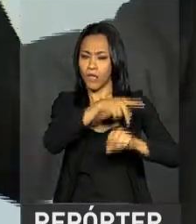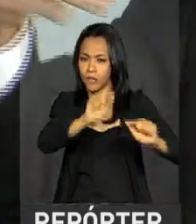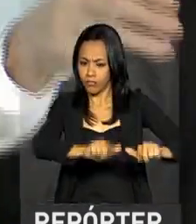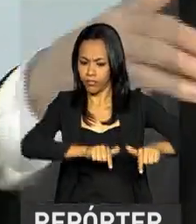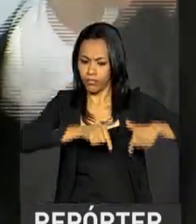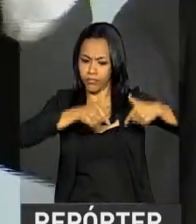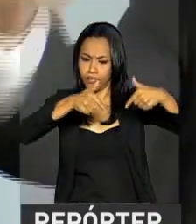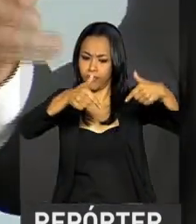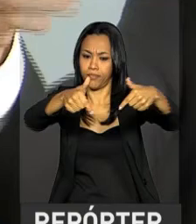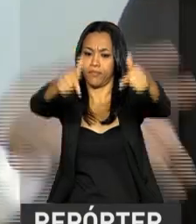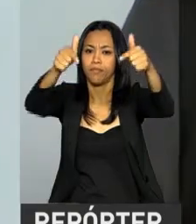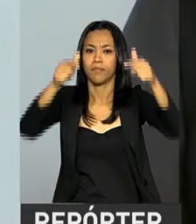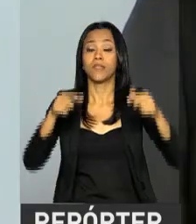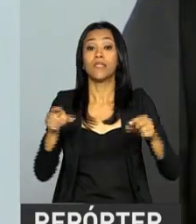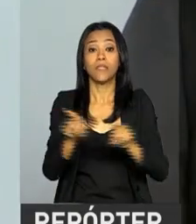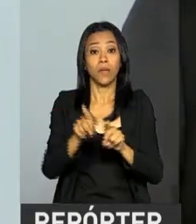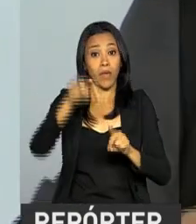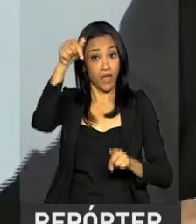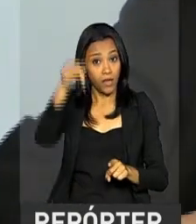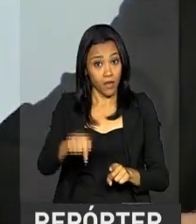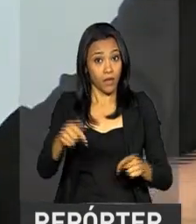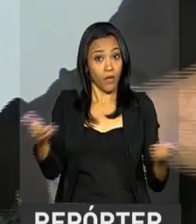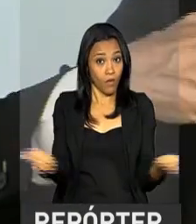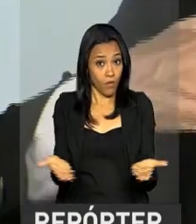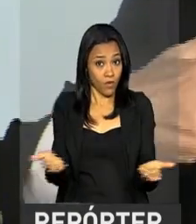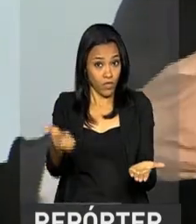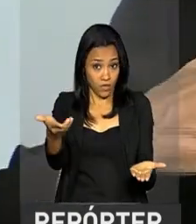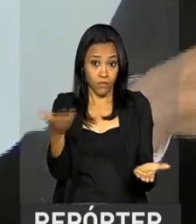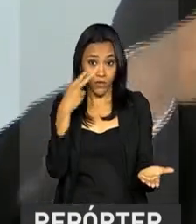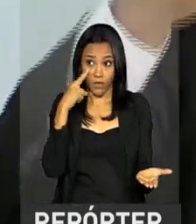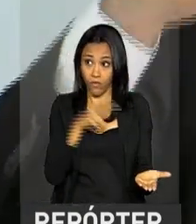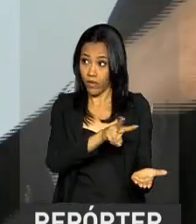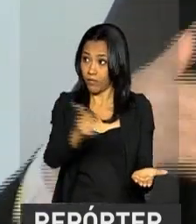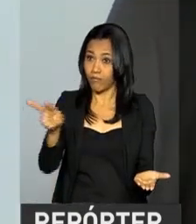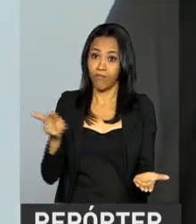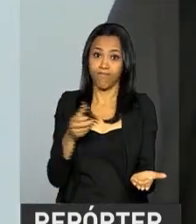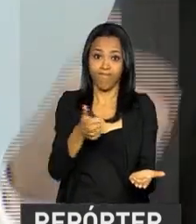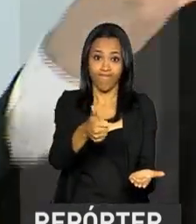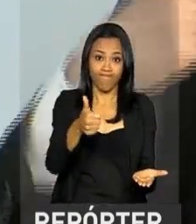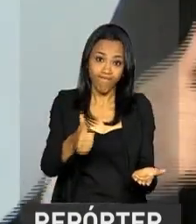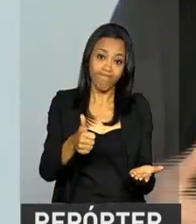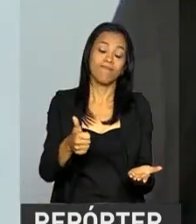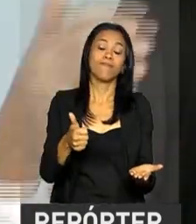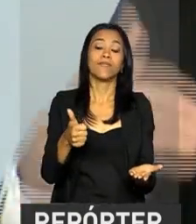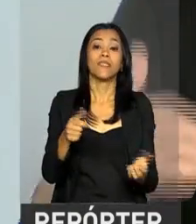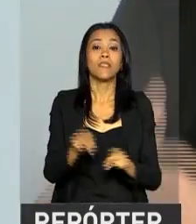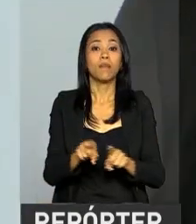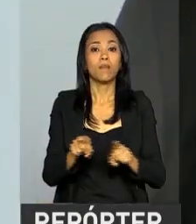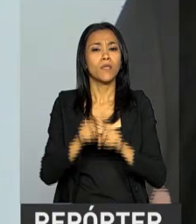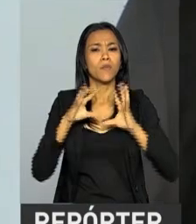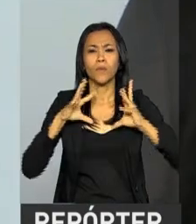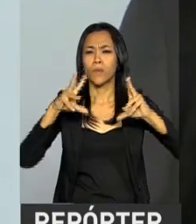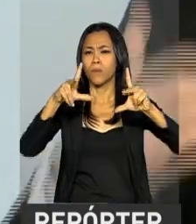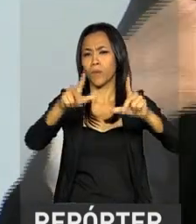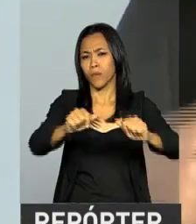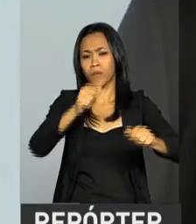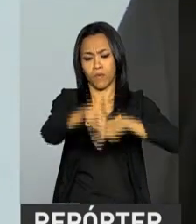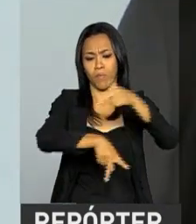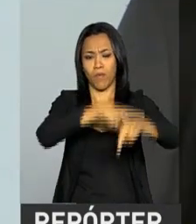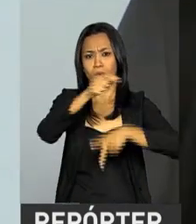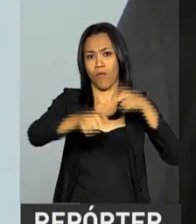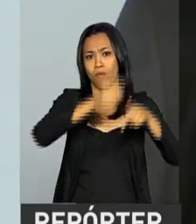funcionar como esta obra de hoje, mas principalmente começa a colocar todos os